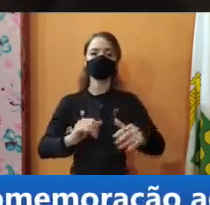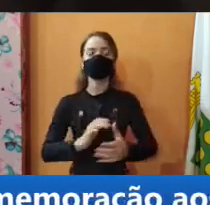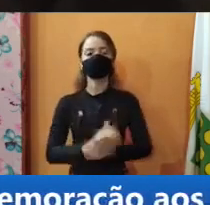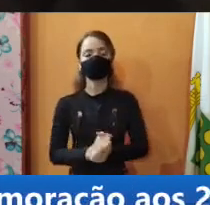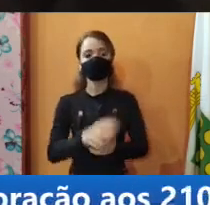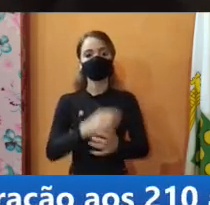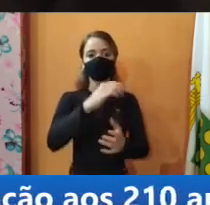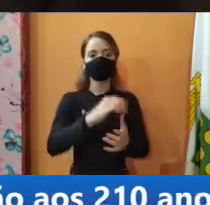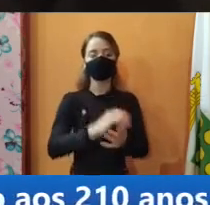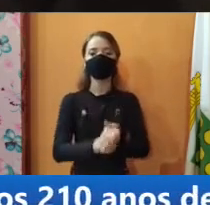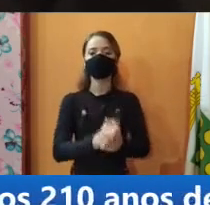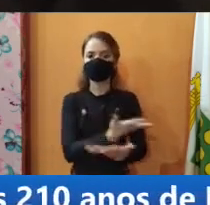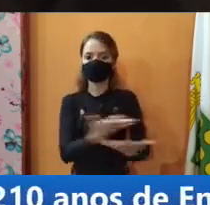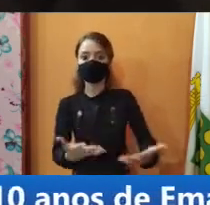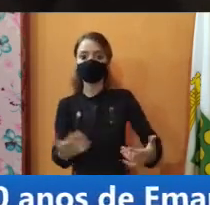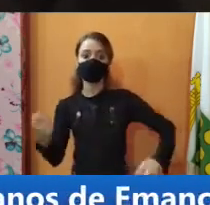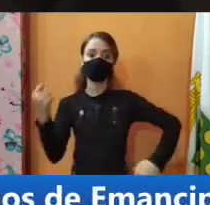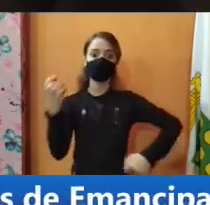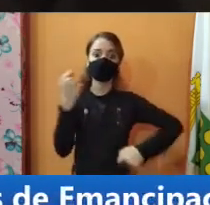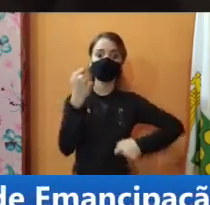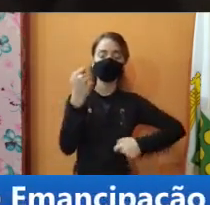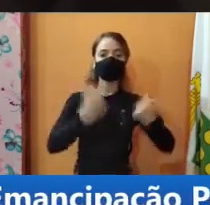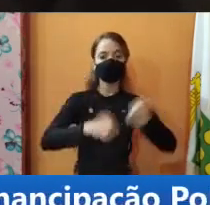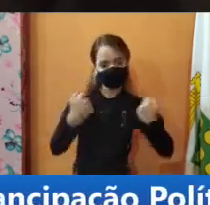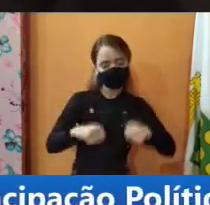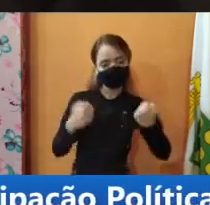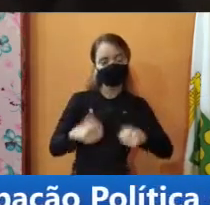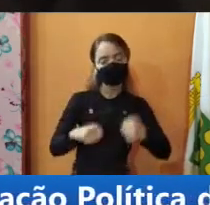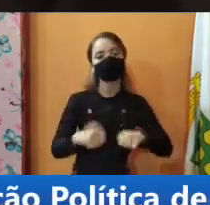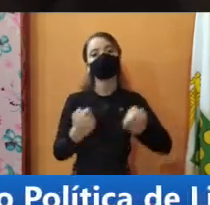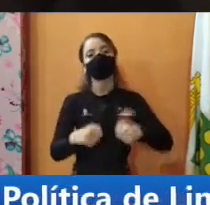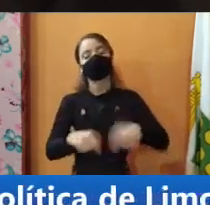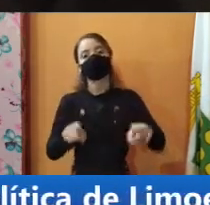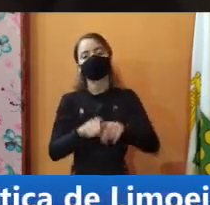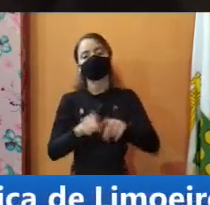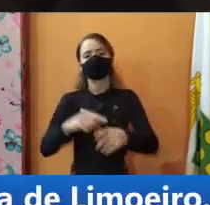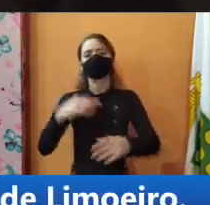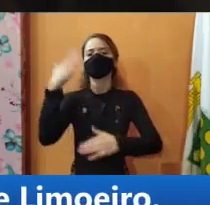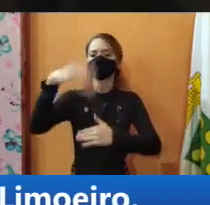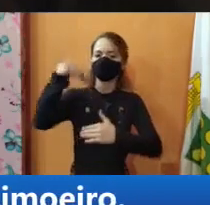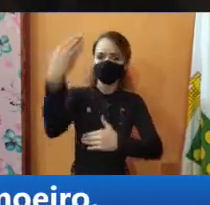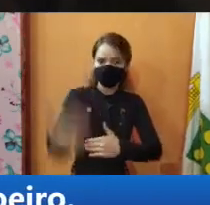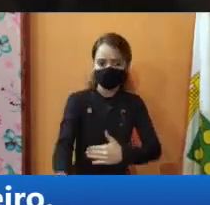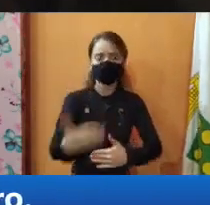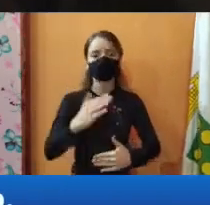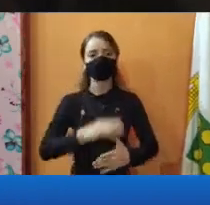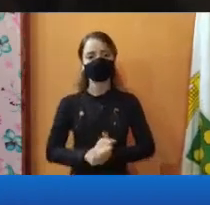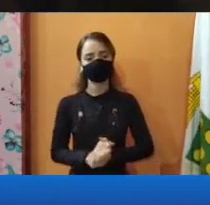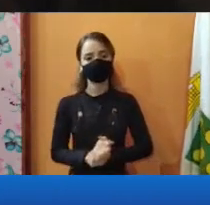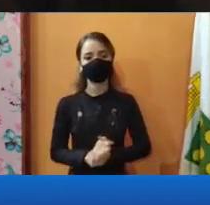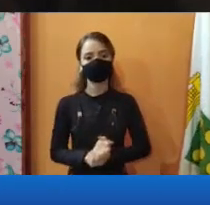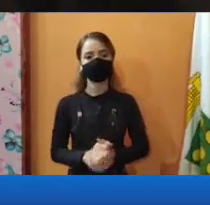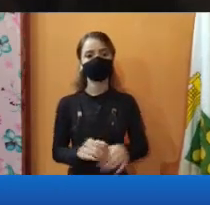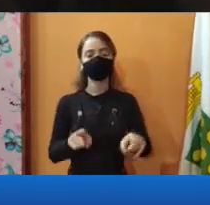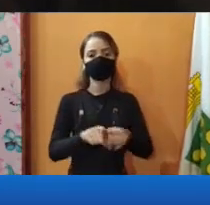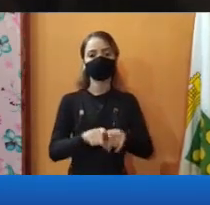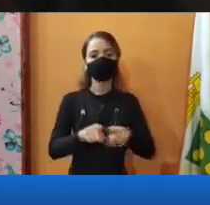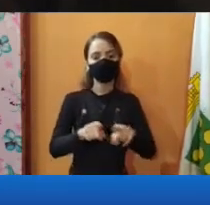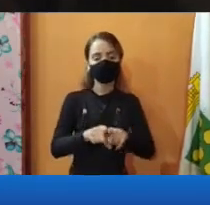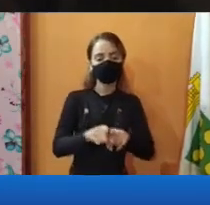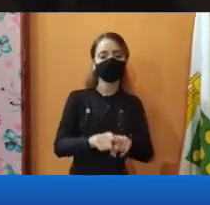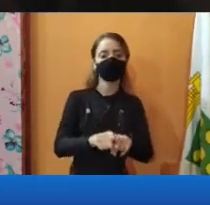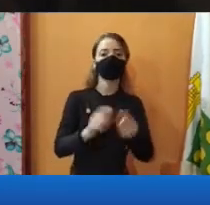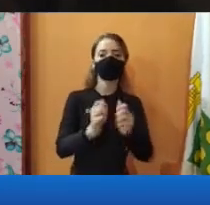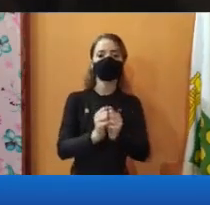governamentalmente falando, existe a possibilidade de estarmos já, se não no próximo, mas num espaço